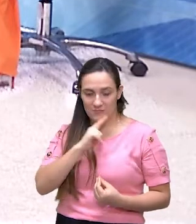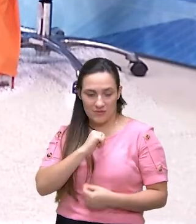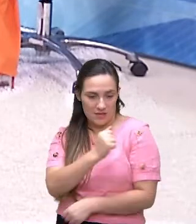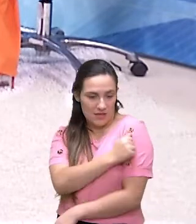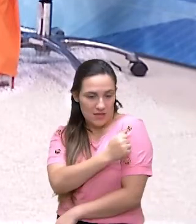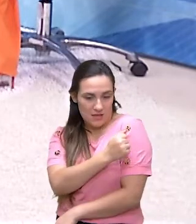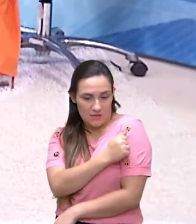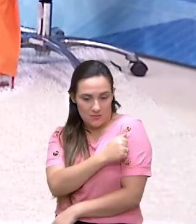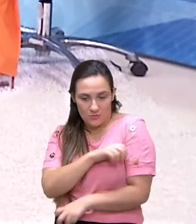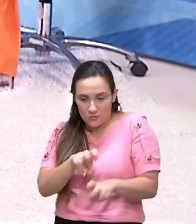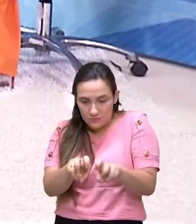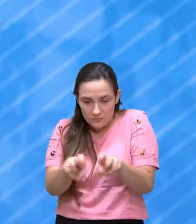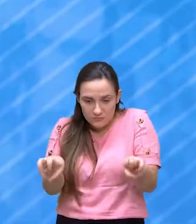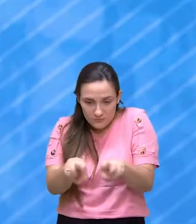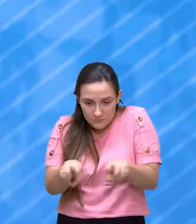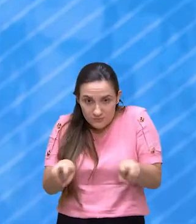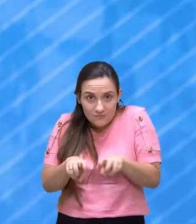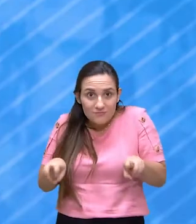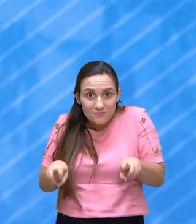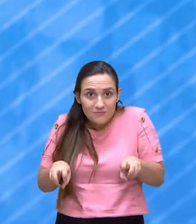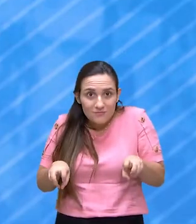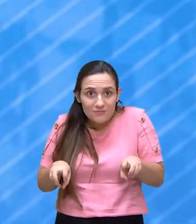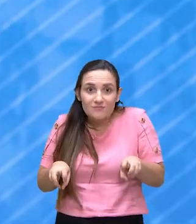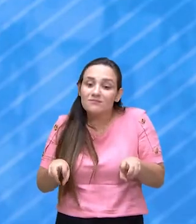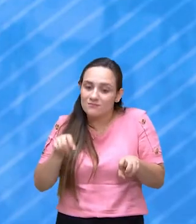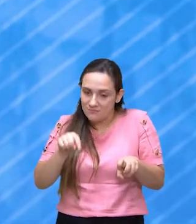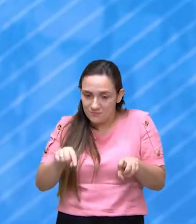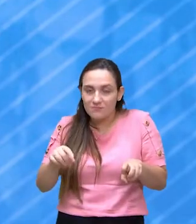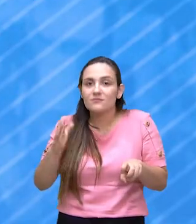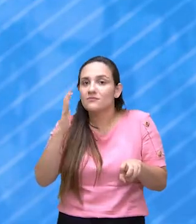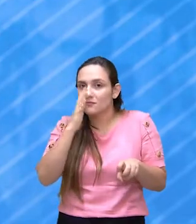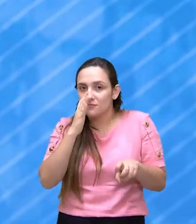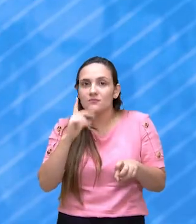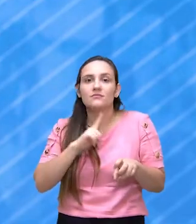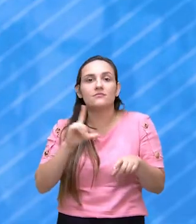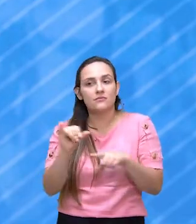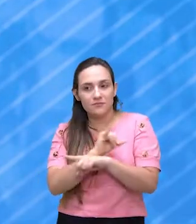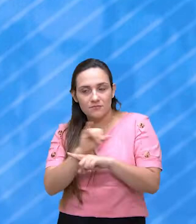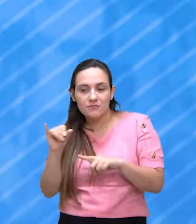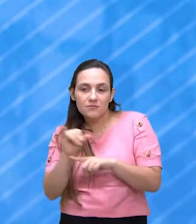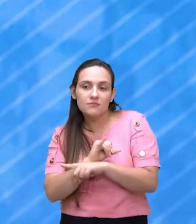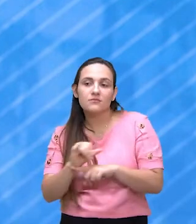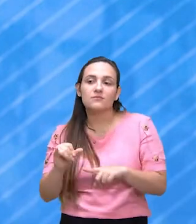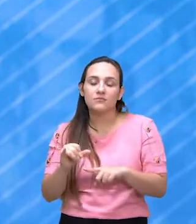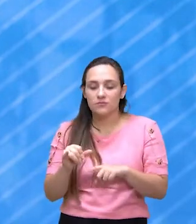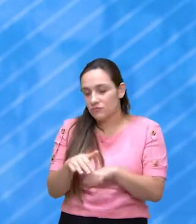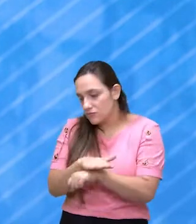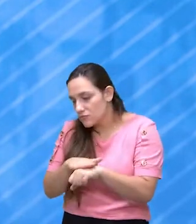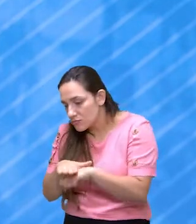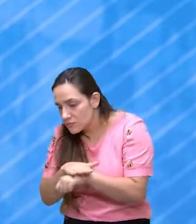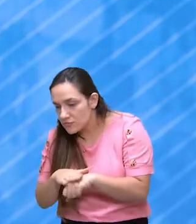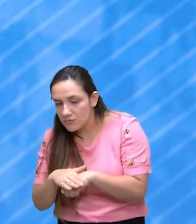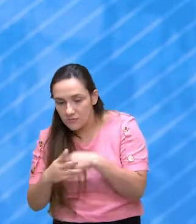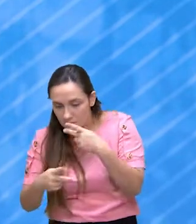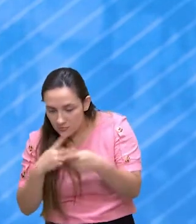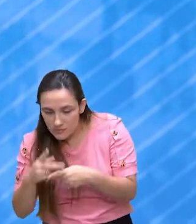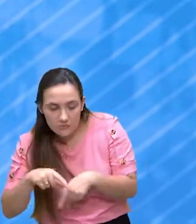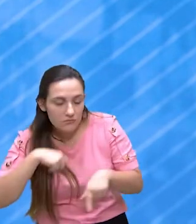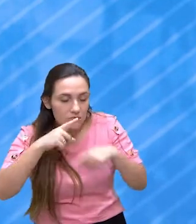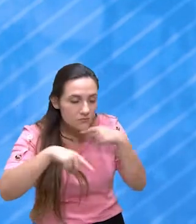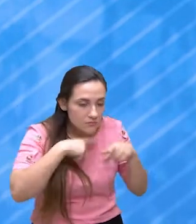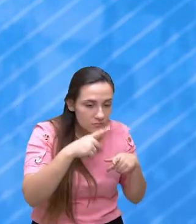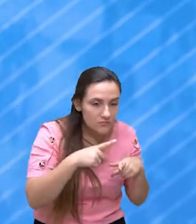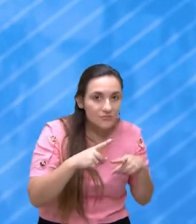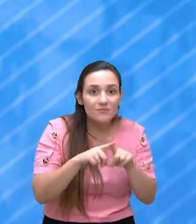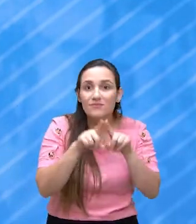ele tem alunos Oi e a sua frente que nós vamos ter técnicas pedagógicas de conversar perto do